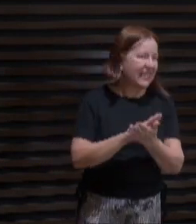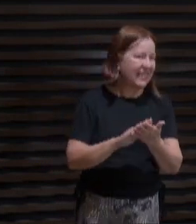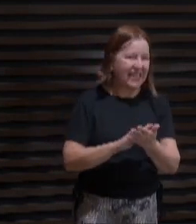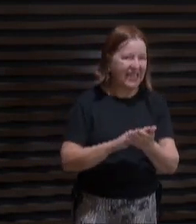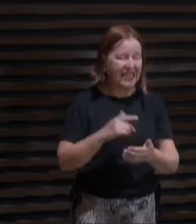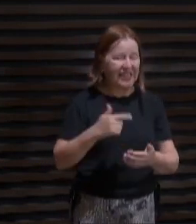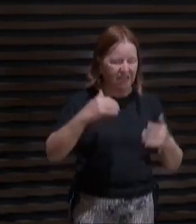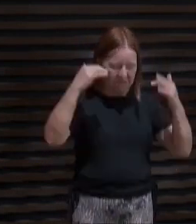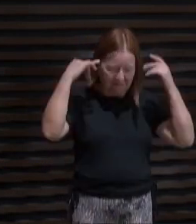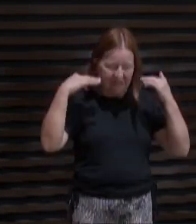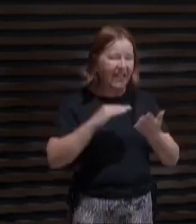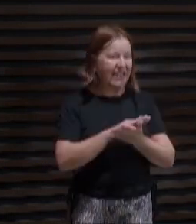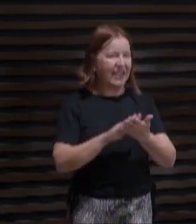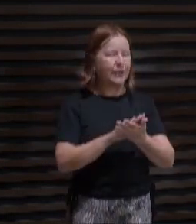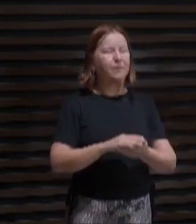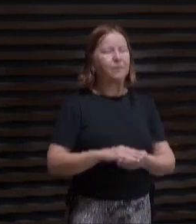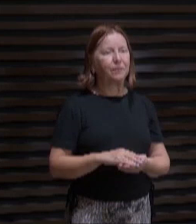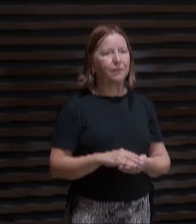Dr. Lourenço,